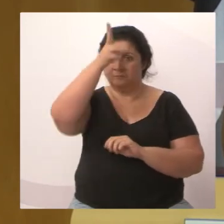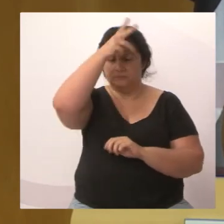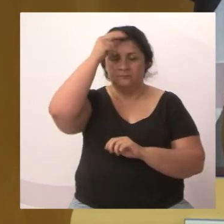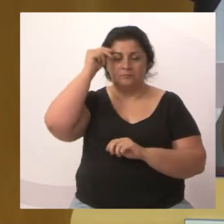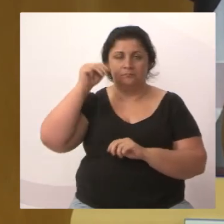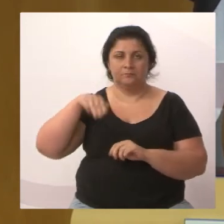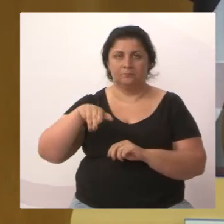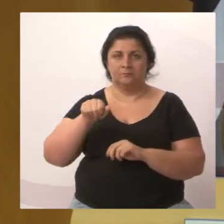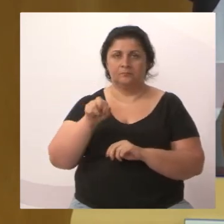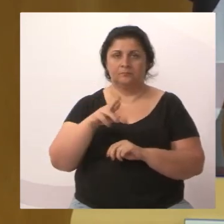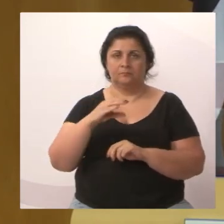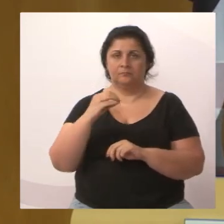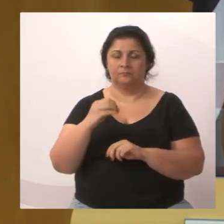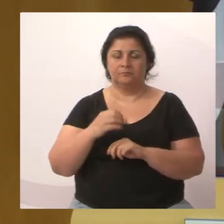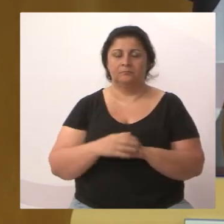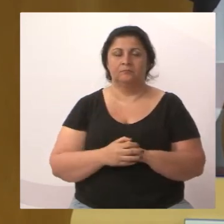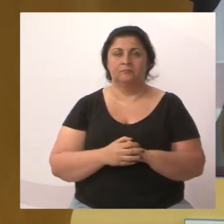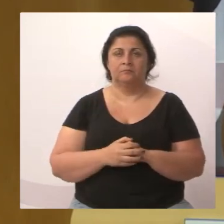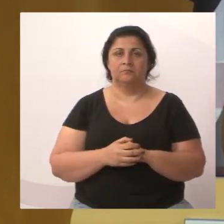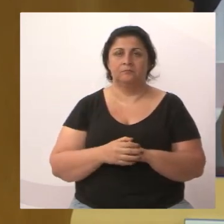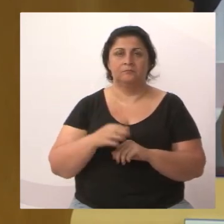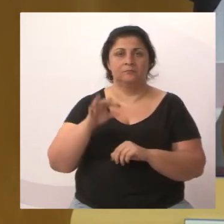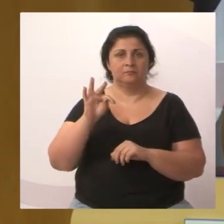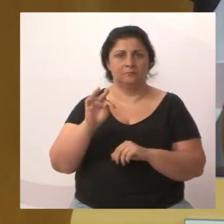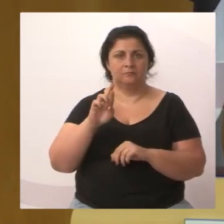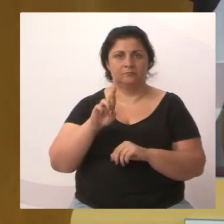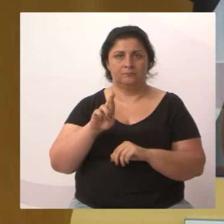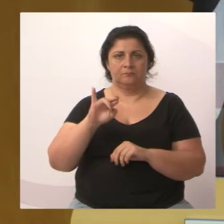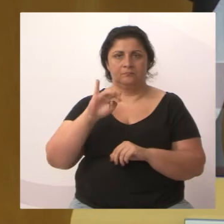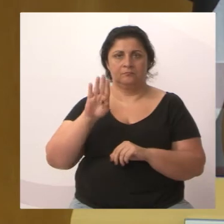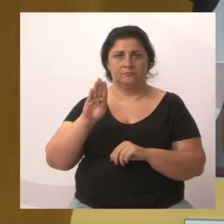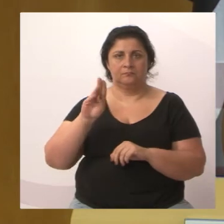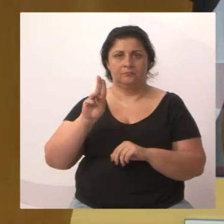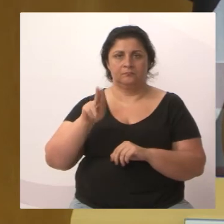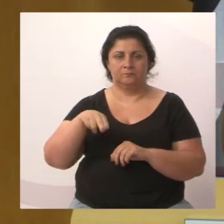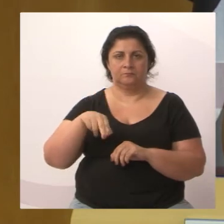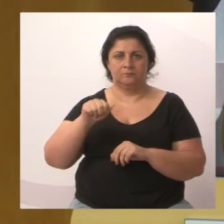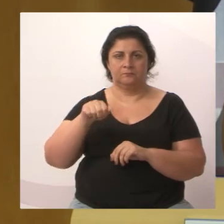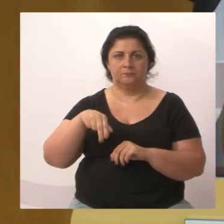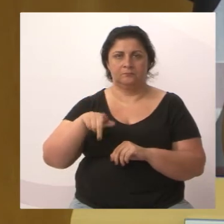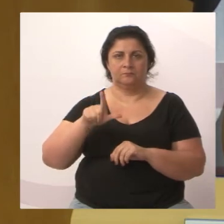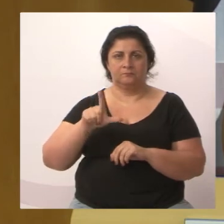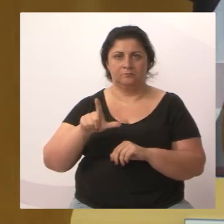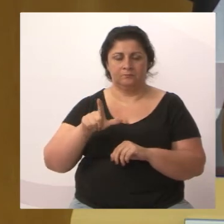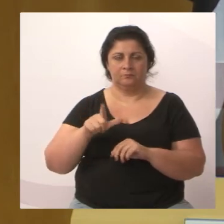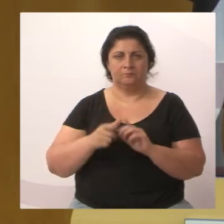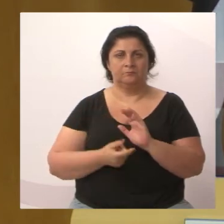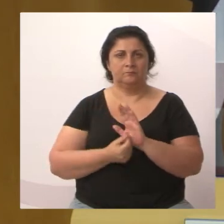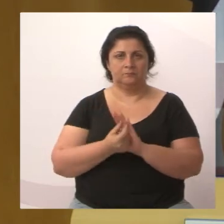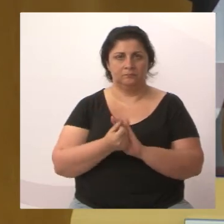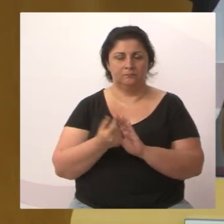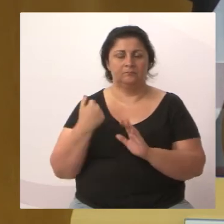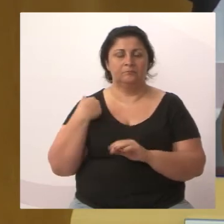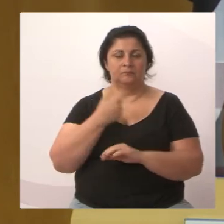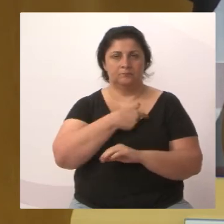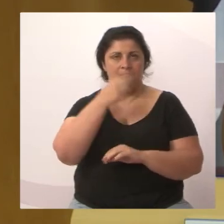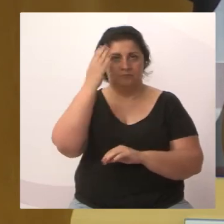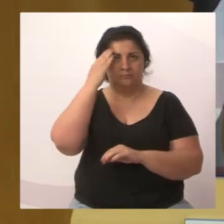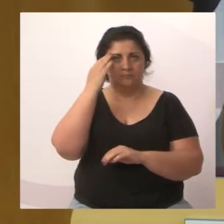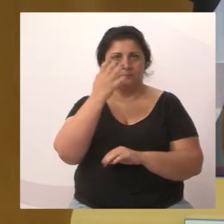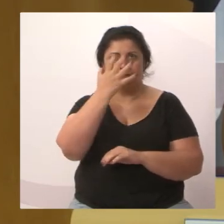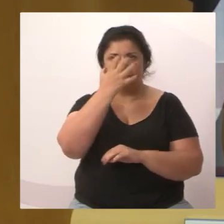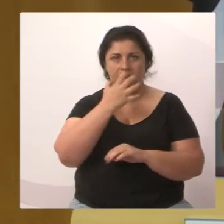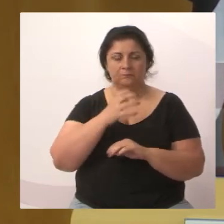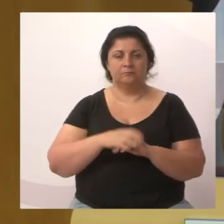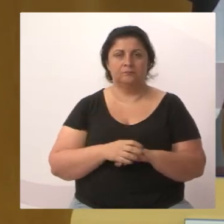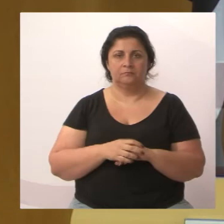O Tribunal de Contas, a gente sabe, ele é muito rigoroso. Pega no pé mesmo, sem dúvida. Por isso aqui quero parabenizar o vereador